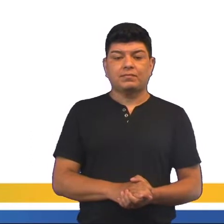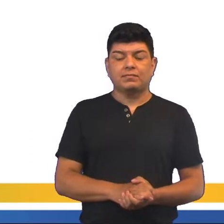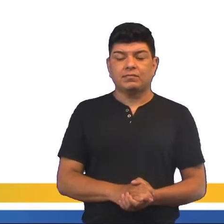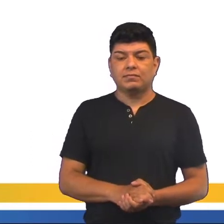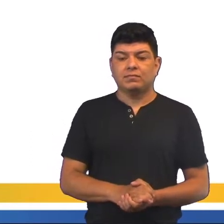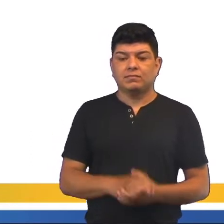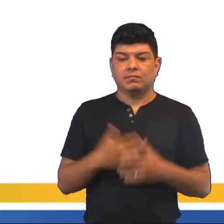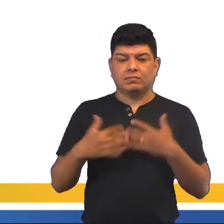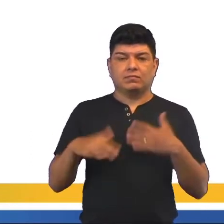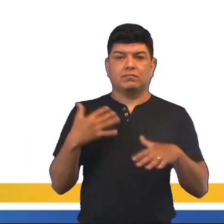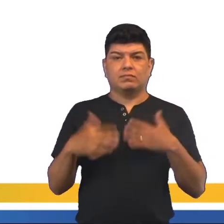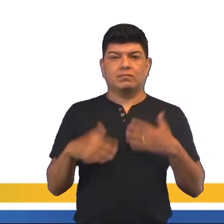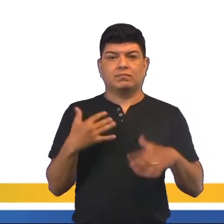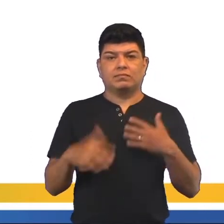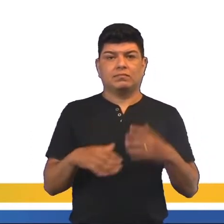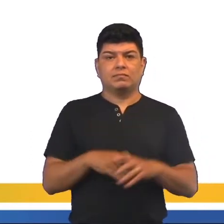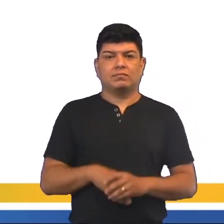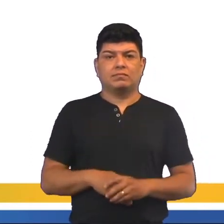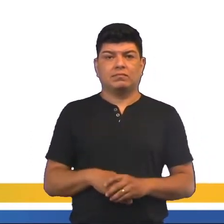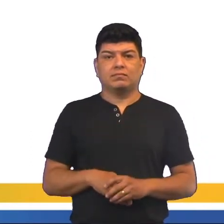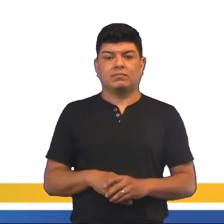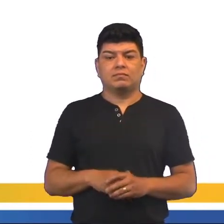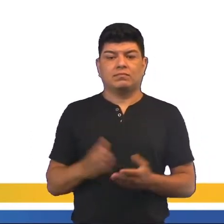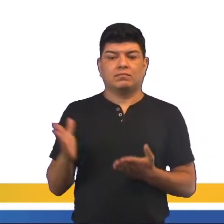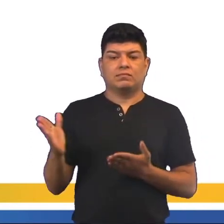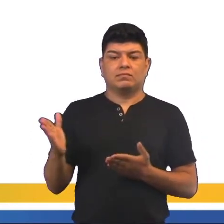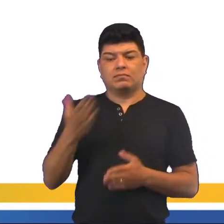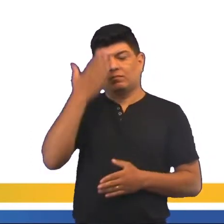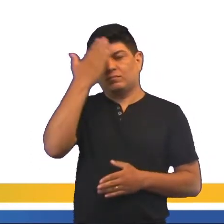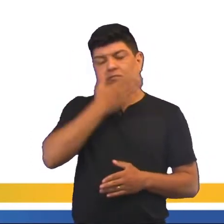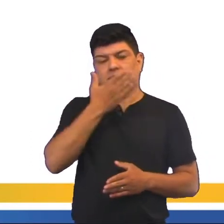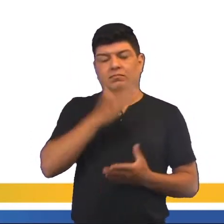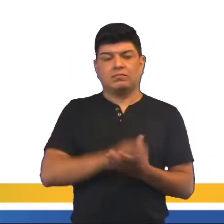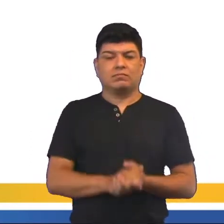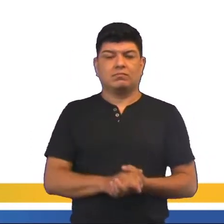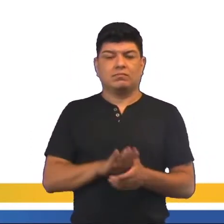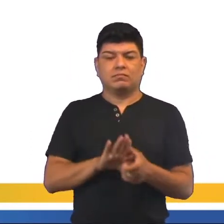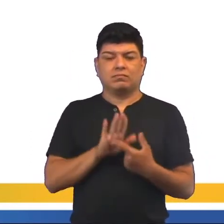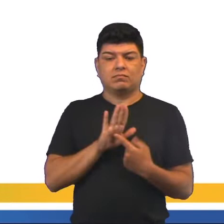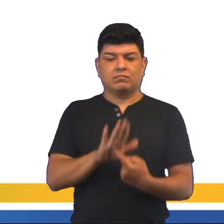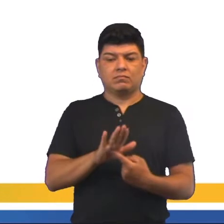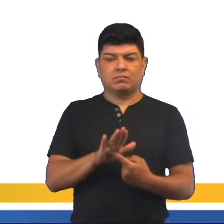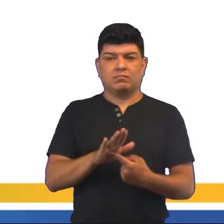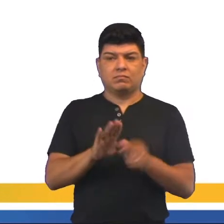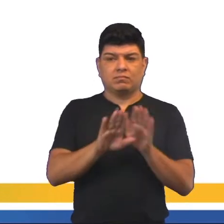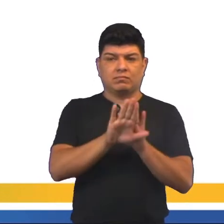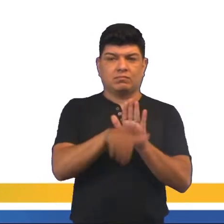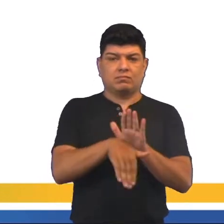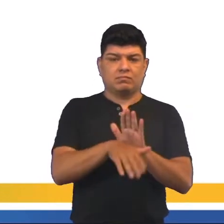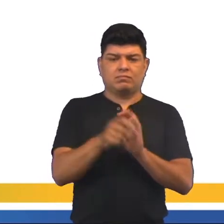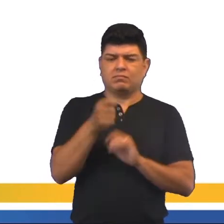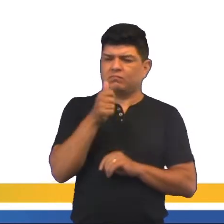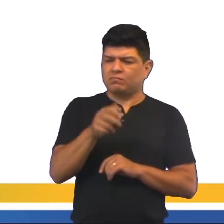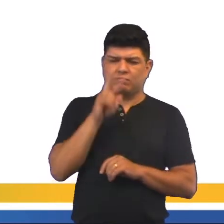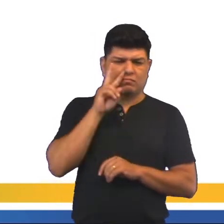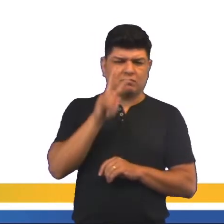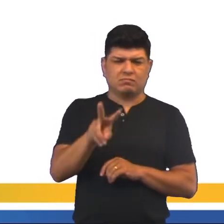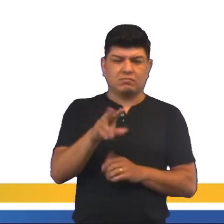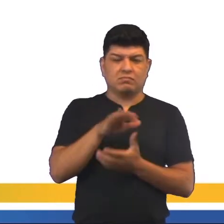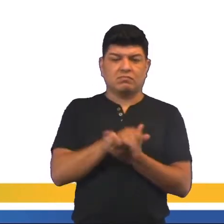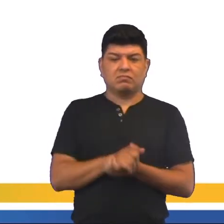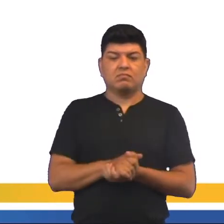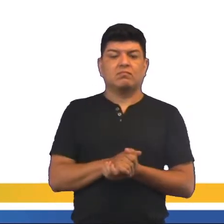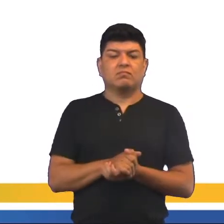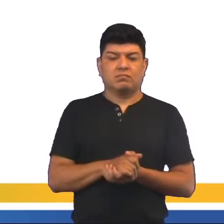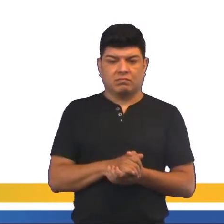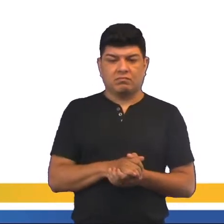Quando ele faz o movimento, ó. Está à frente. Olha como aparece a sombra. Quase não dá para a gente ver a sombra lá ó, na